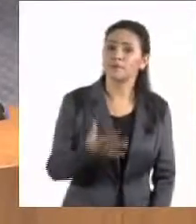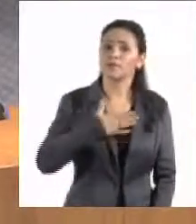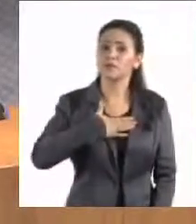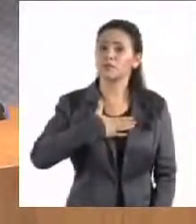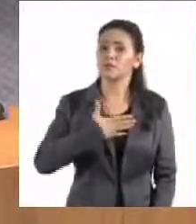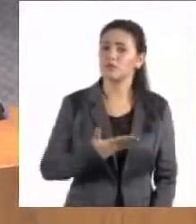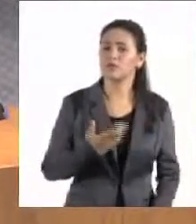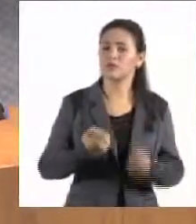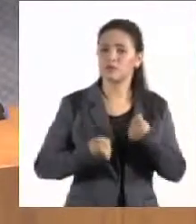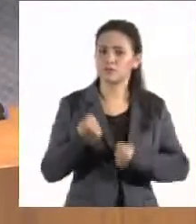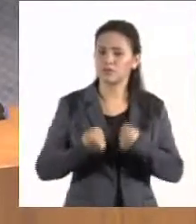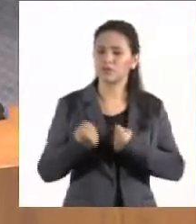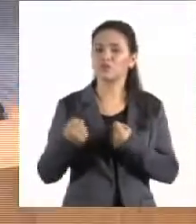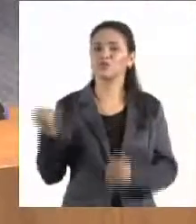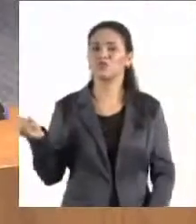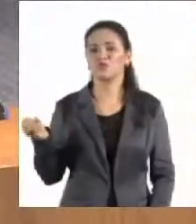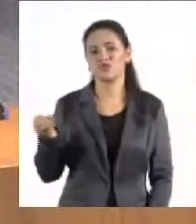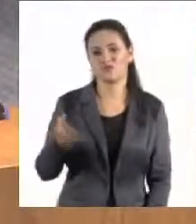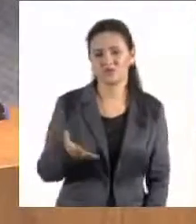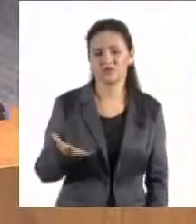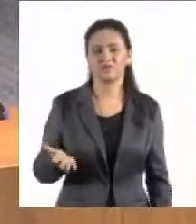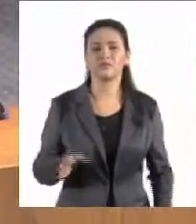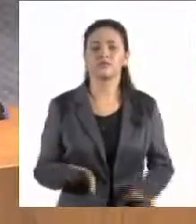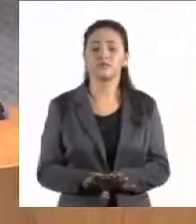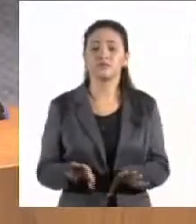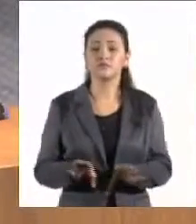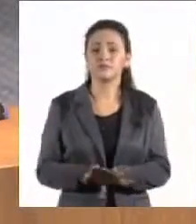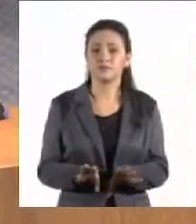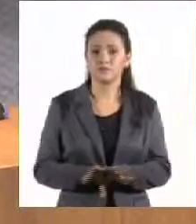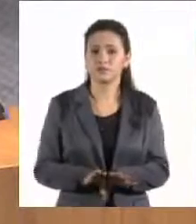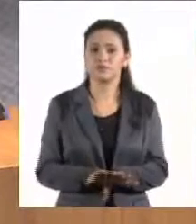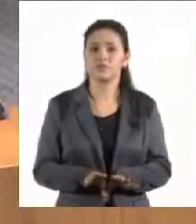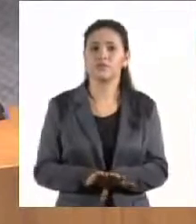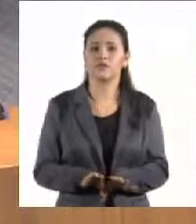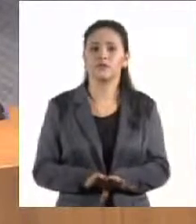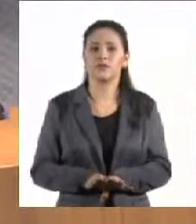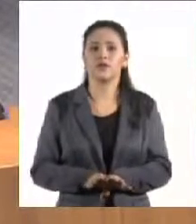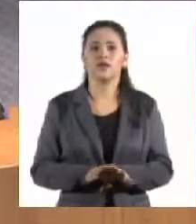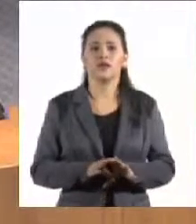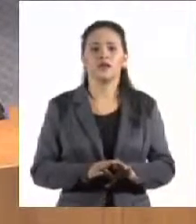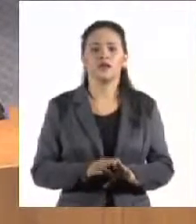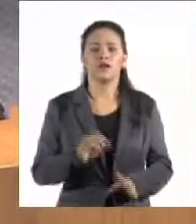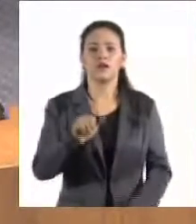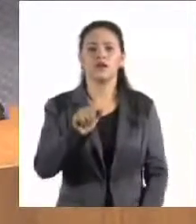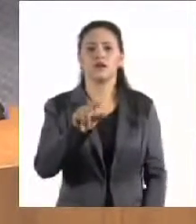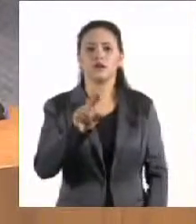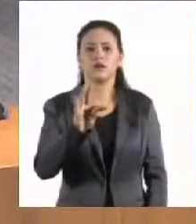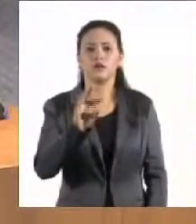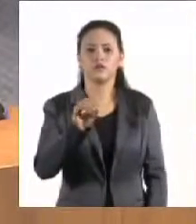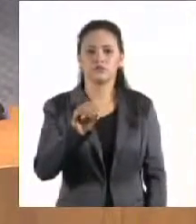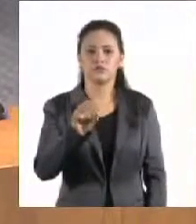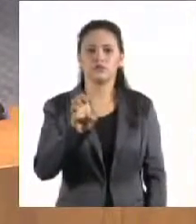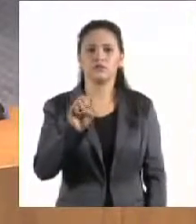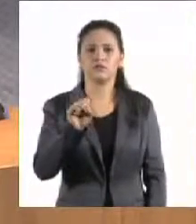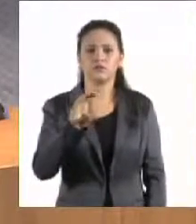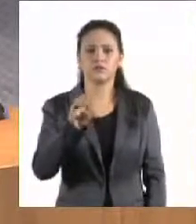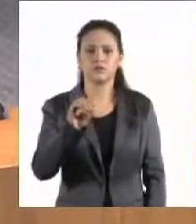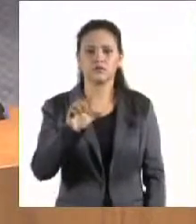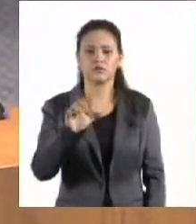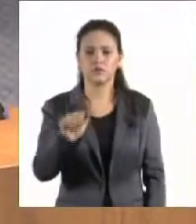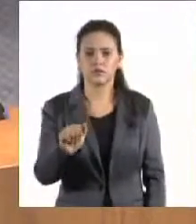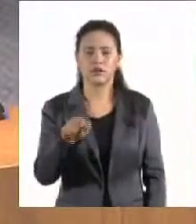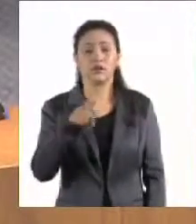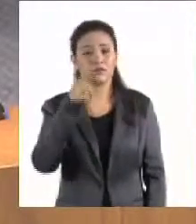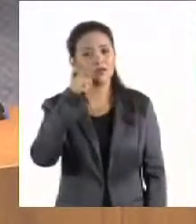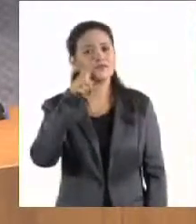também receita para as autoescolas. Ou seja, é um programa fundamental para o desenvolvimento e o crescimento da nossa juventude.